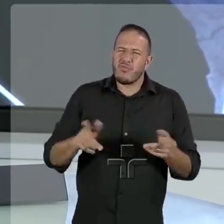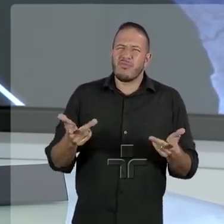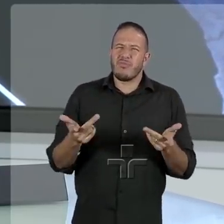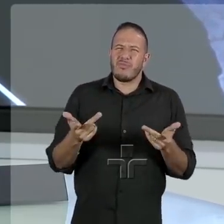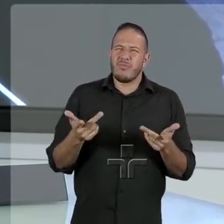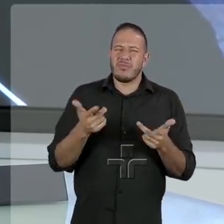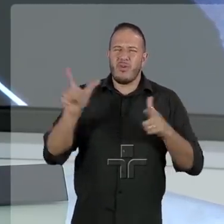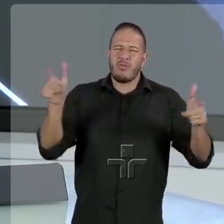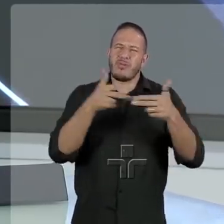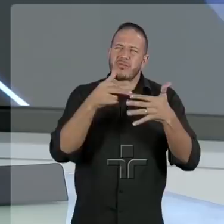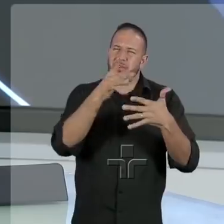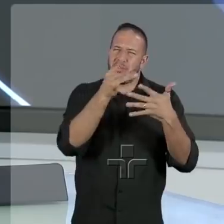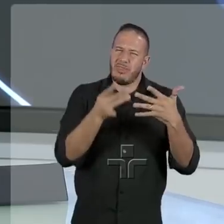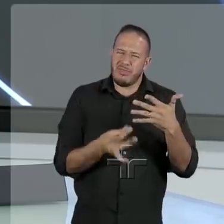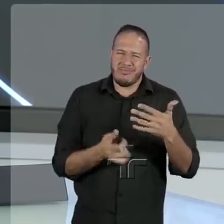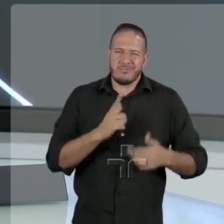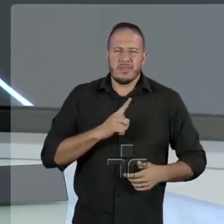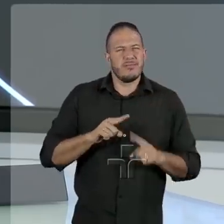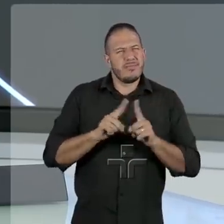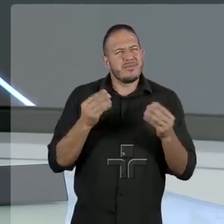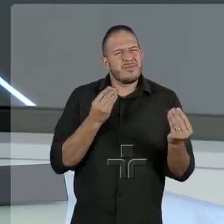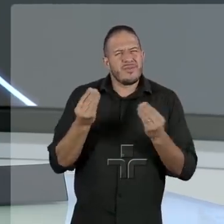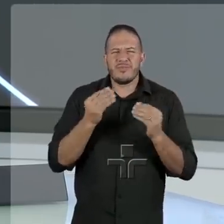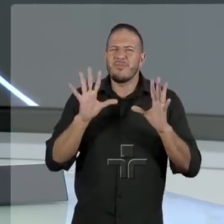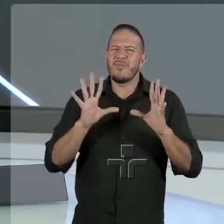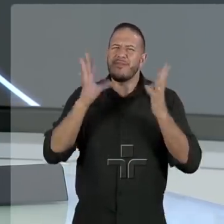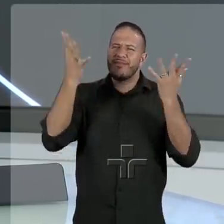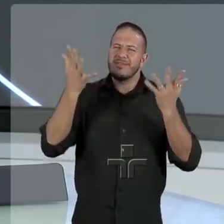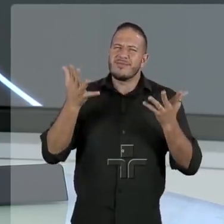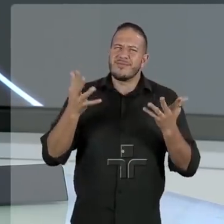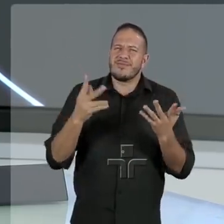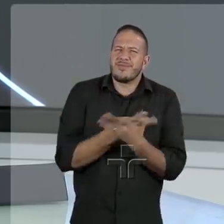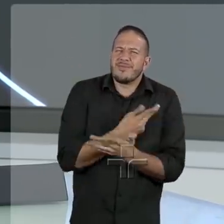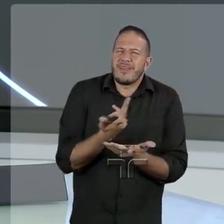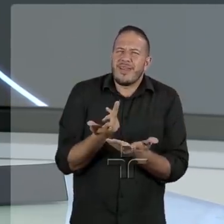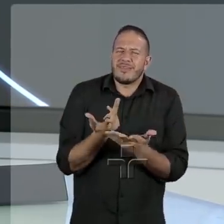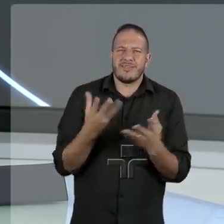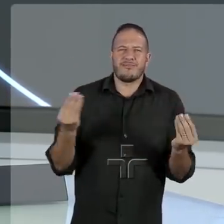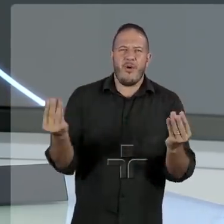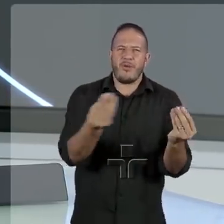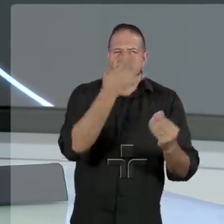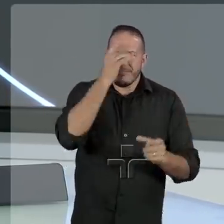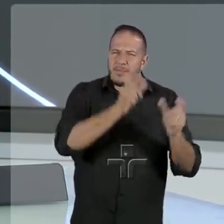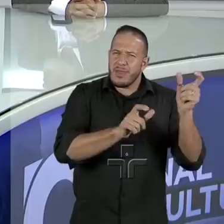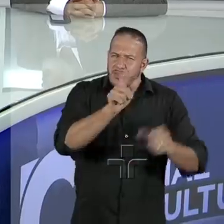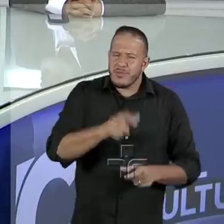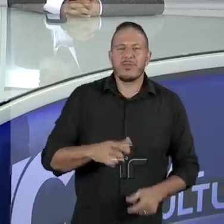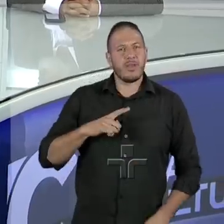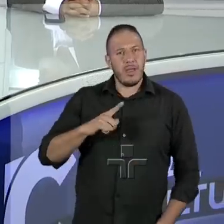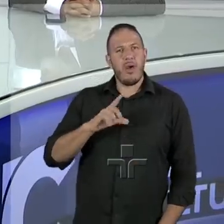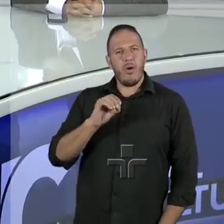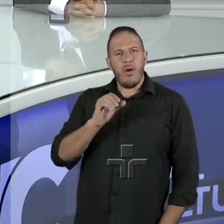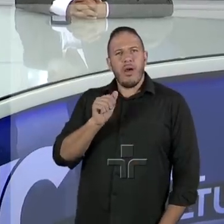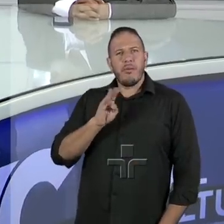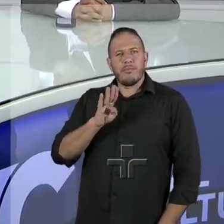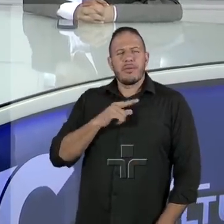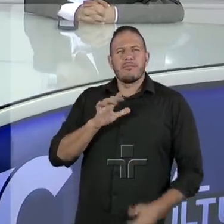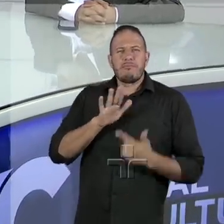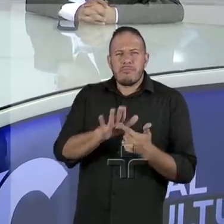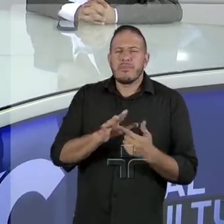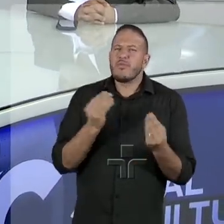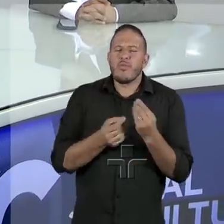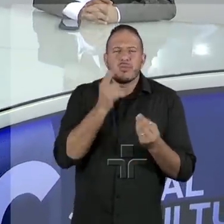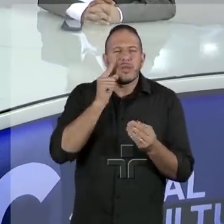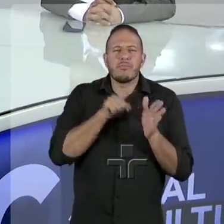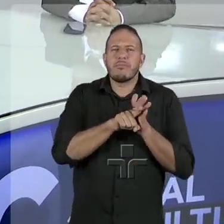outras questões. Mas como um evento como esse passa por tantas pessoas, tem o envolvimento da OAB, inclusive, e essas questões não são